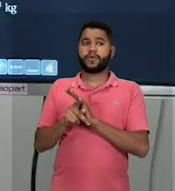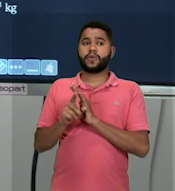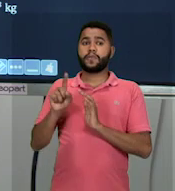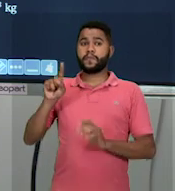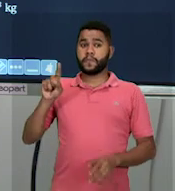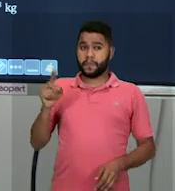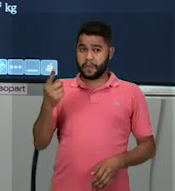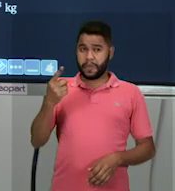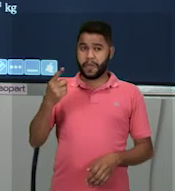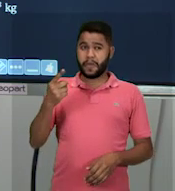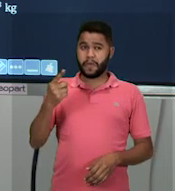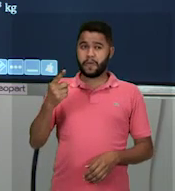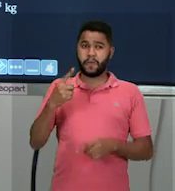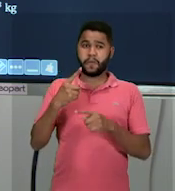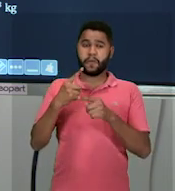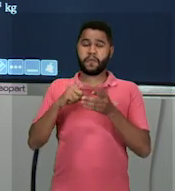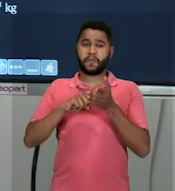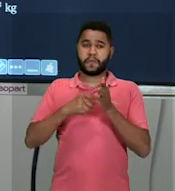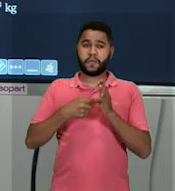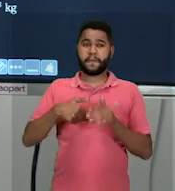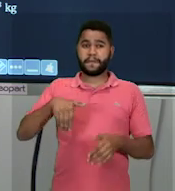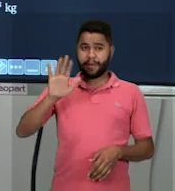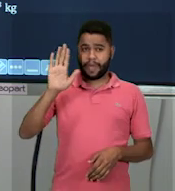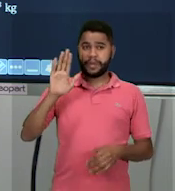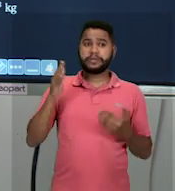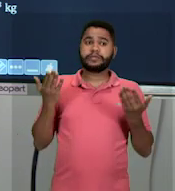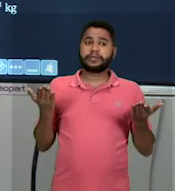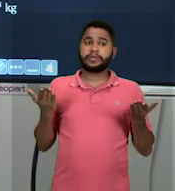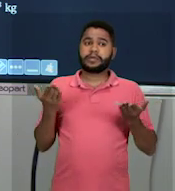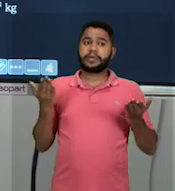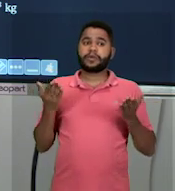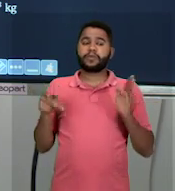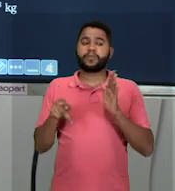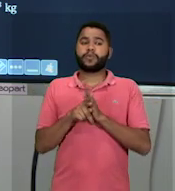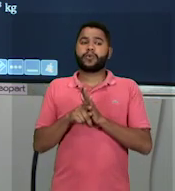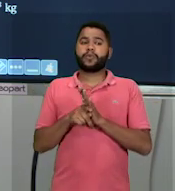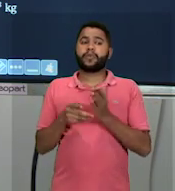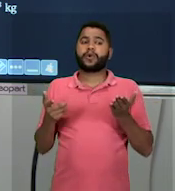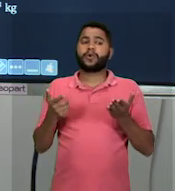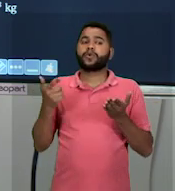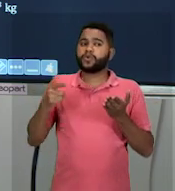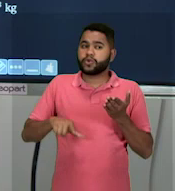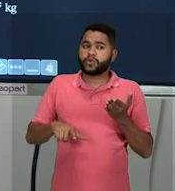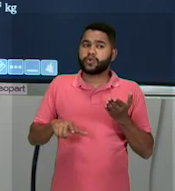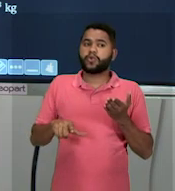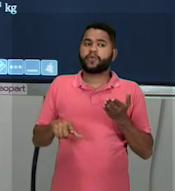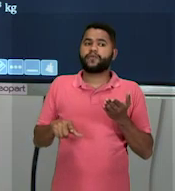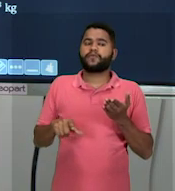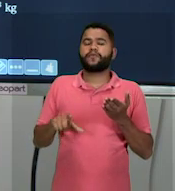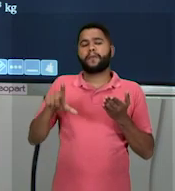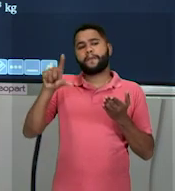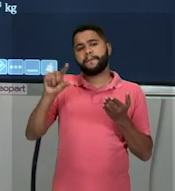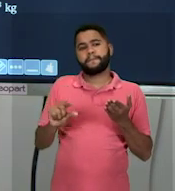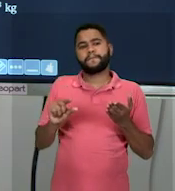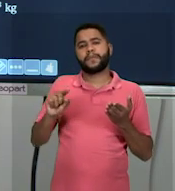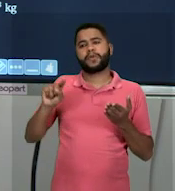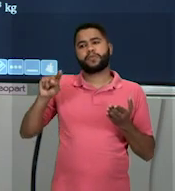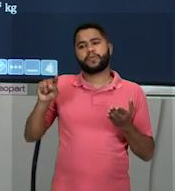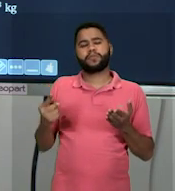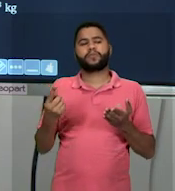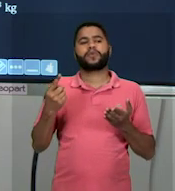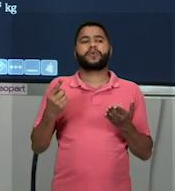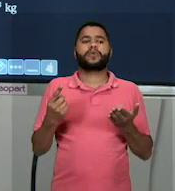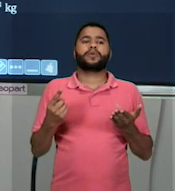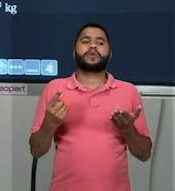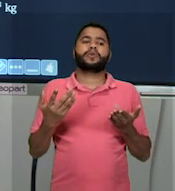vezes maior, agora eu tenho que fazer a compensação de modo que ele fique de novo 1000 vezes menor. Né? Então, por isso que é